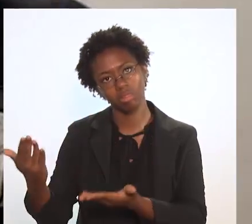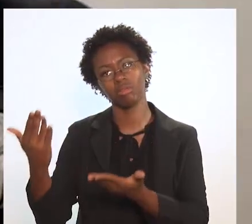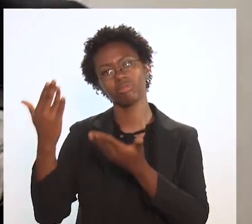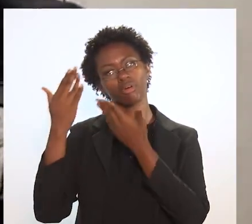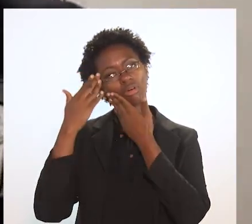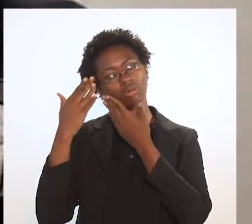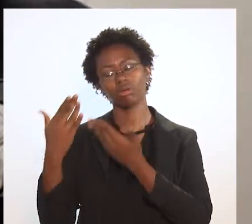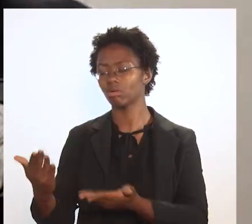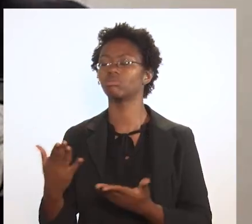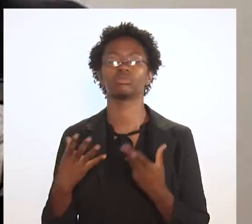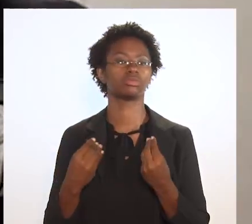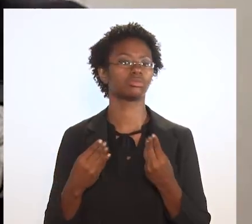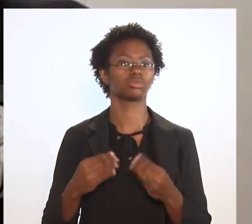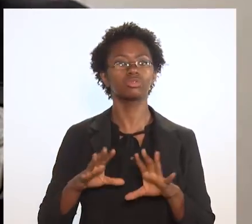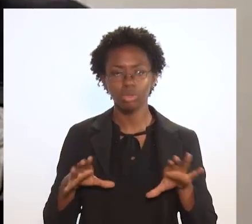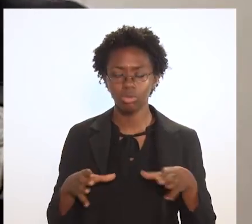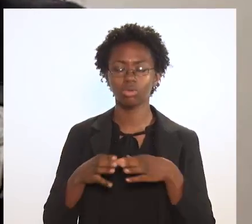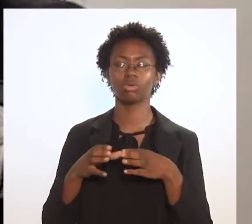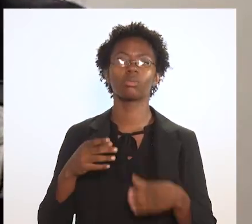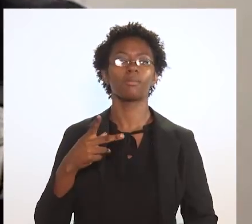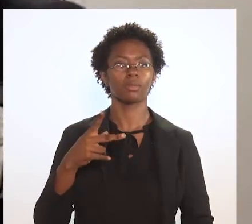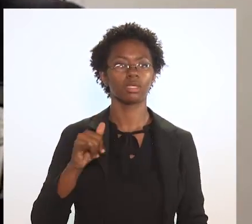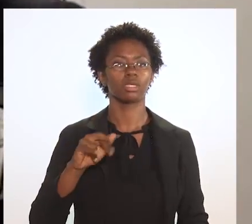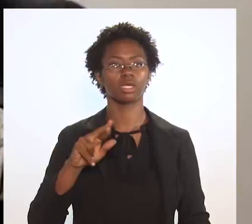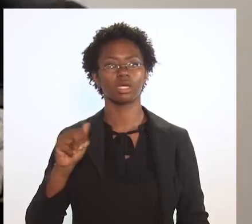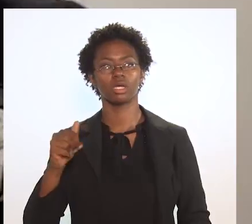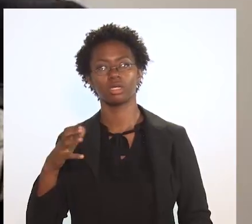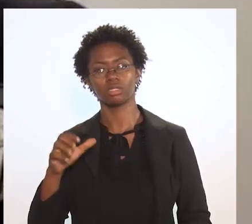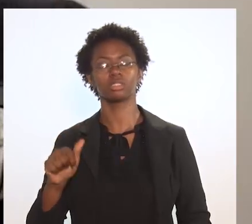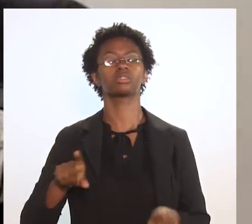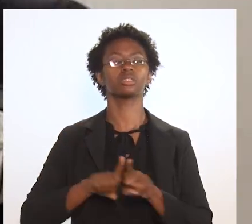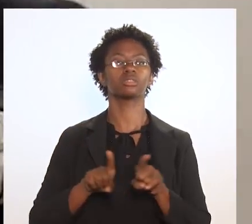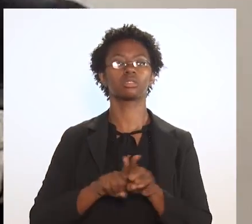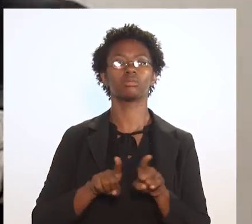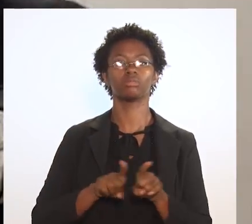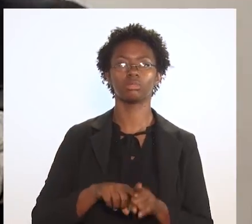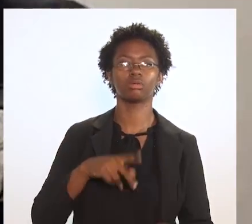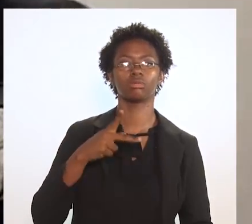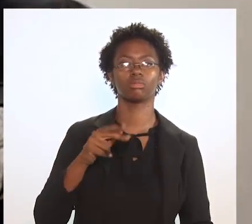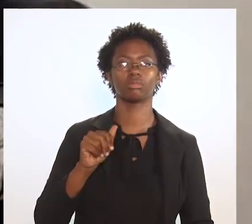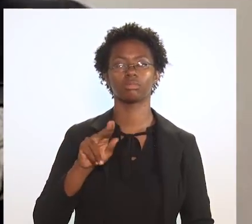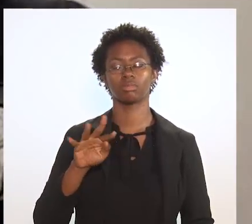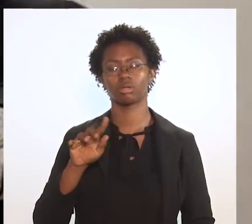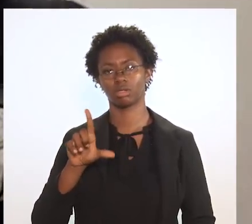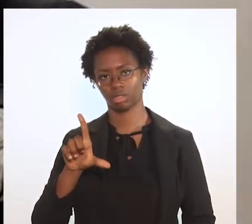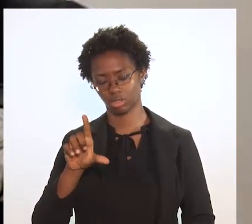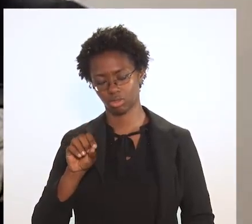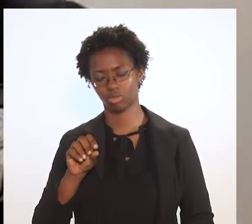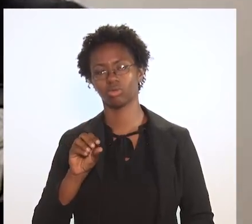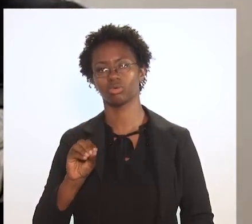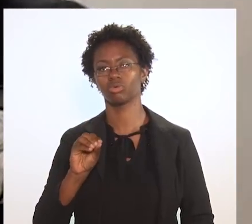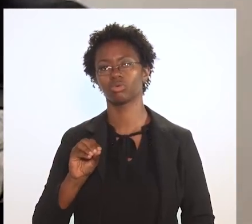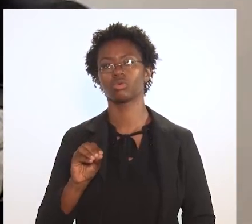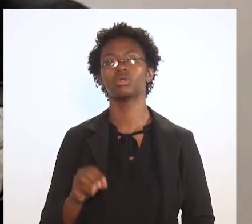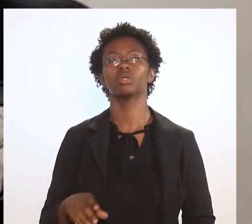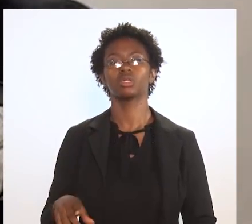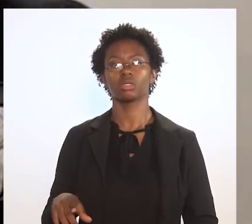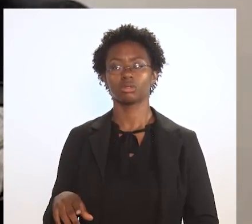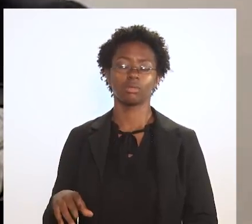agradeço muito ao Paulo Tenente, aos meus amigos do Pirraça, por eu ter aí conquistado um